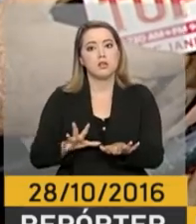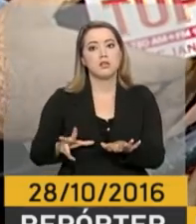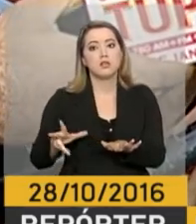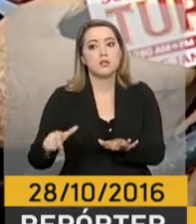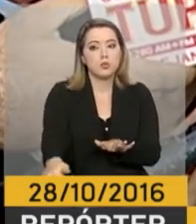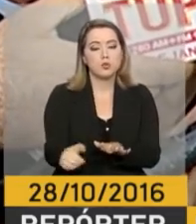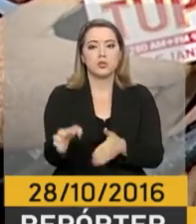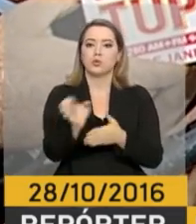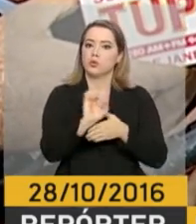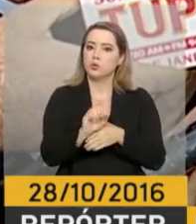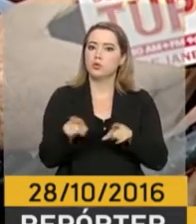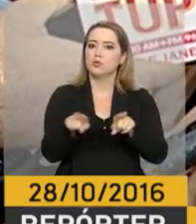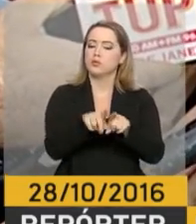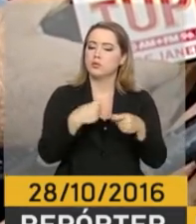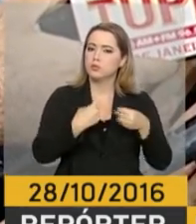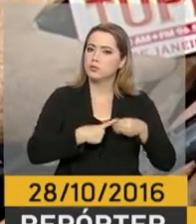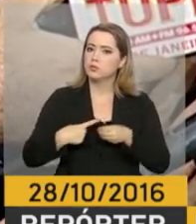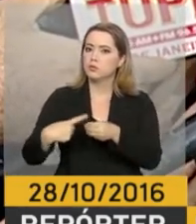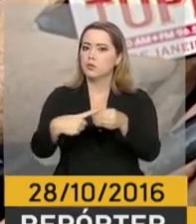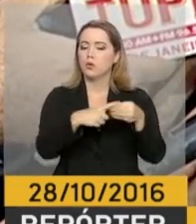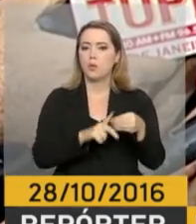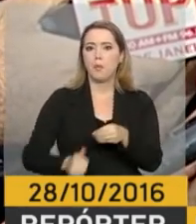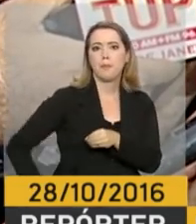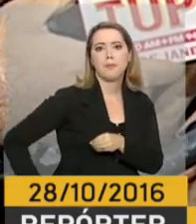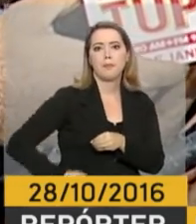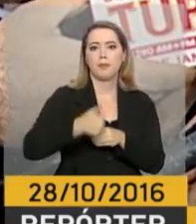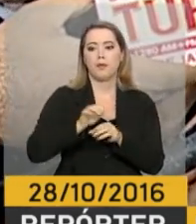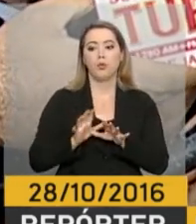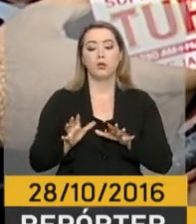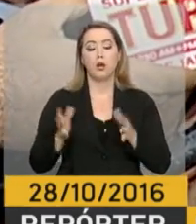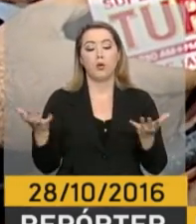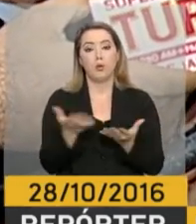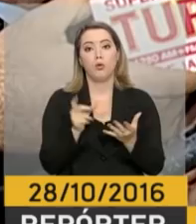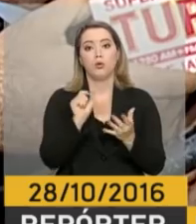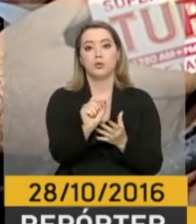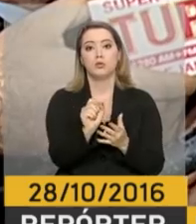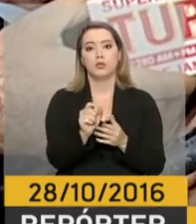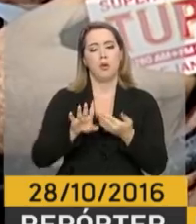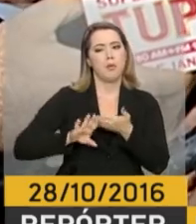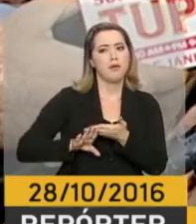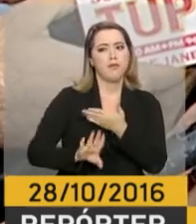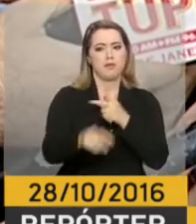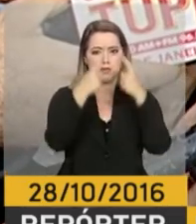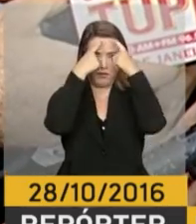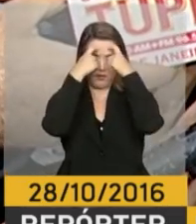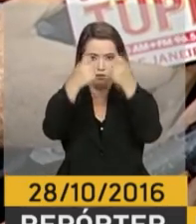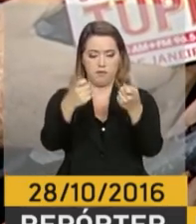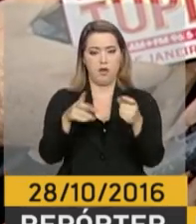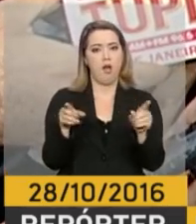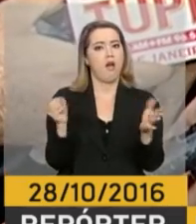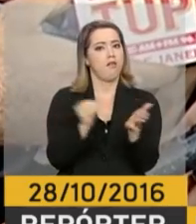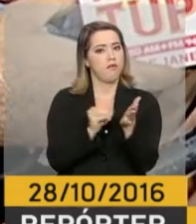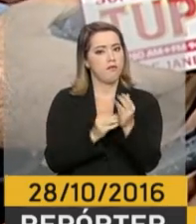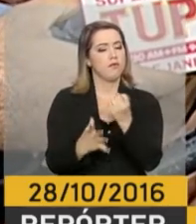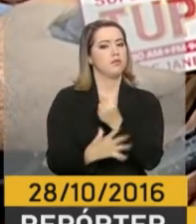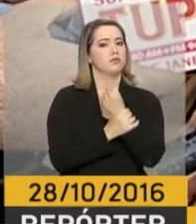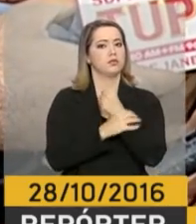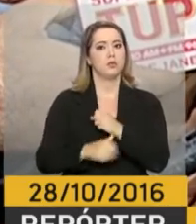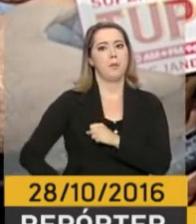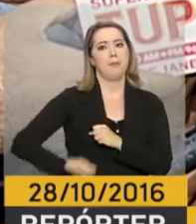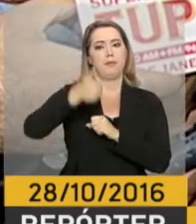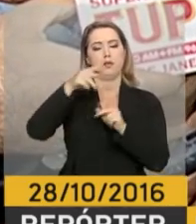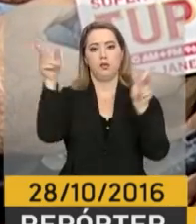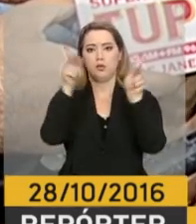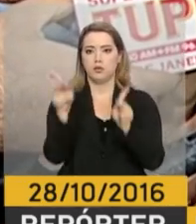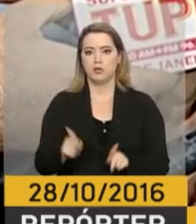e municípios, vai significar um autêntico mutirão contra a violência, contra a insegurança, a favor da paz